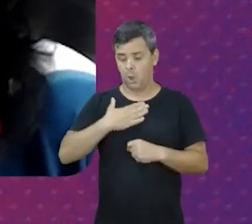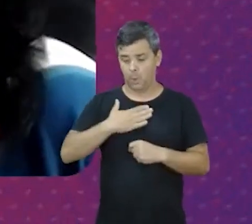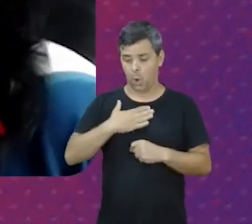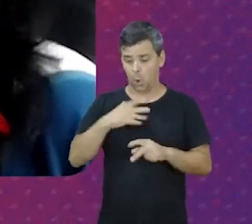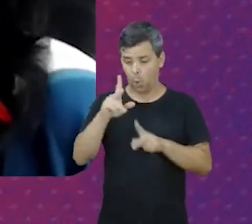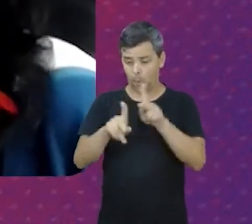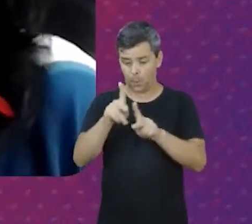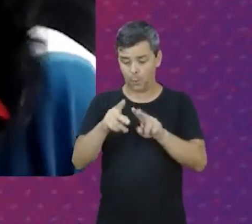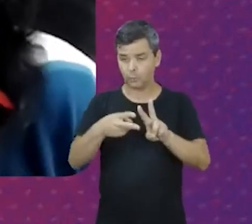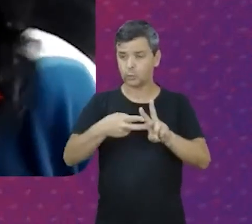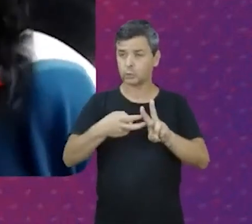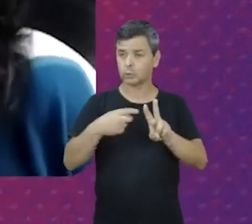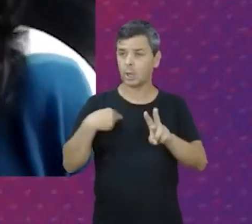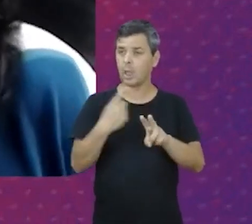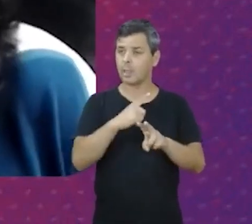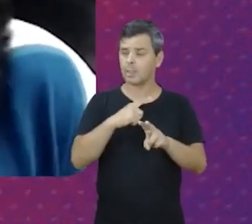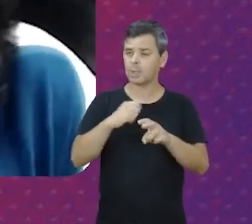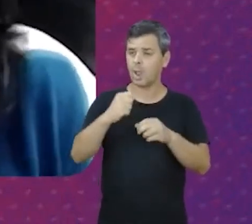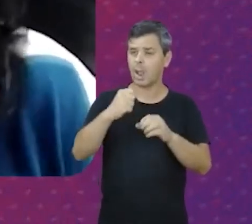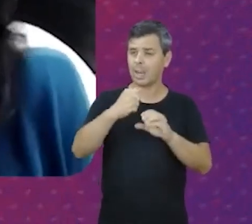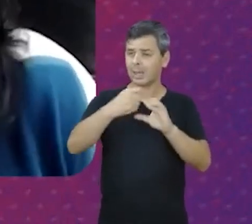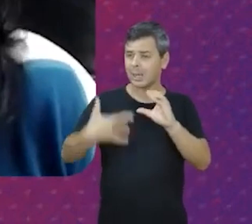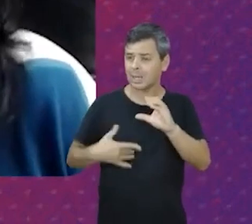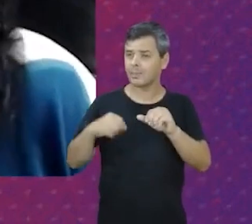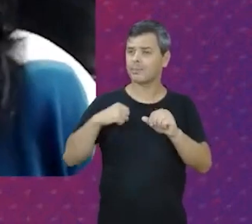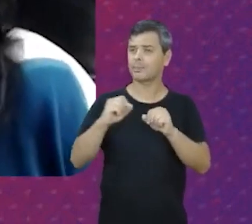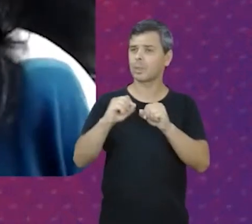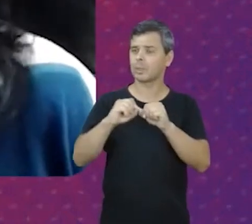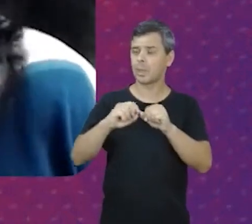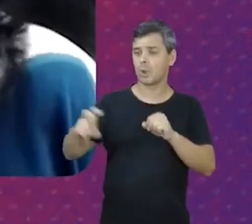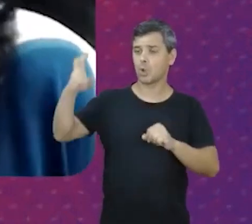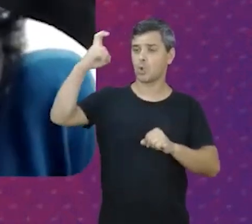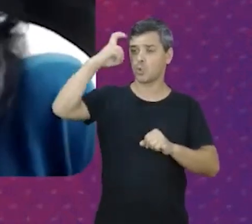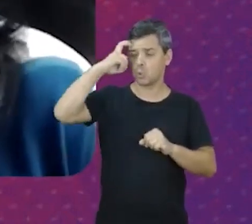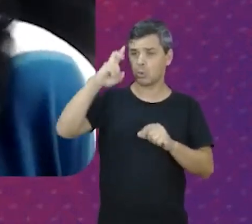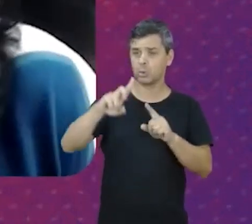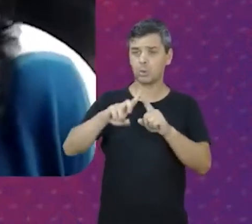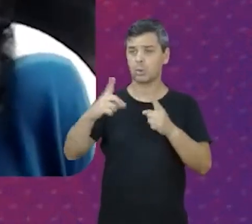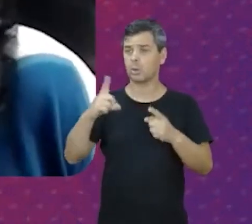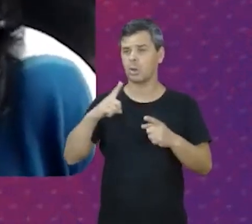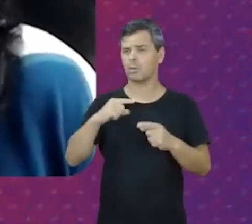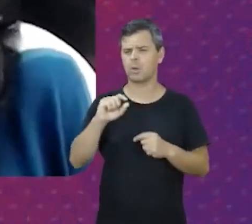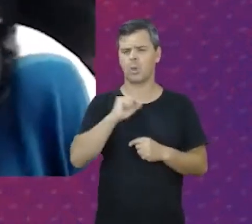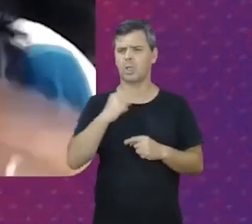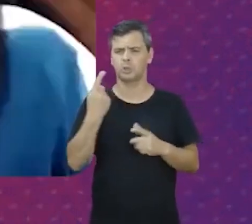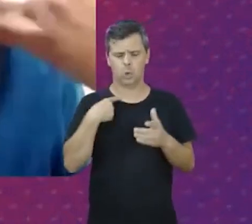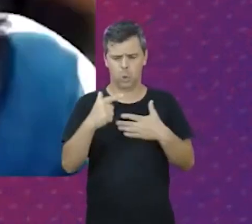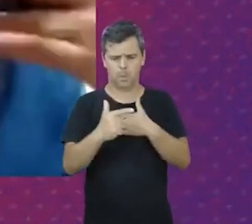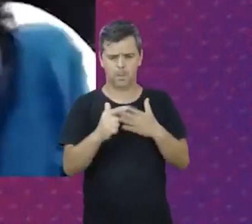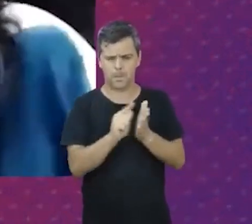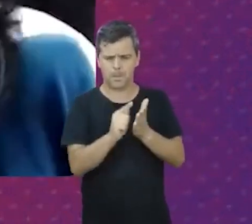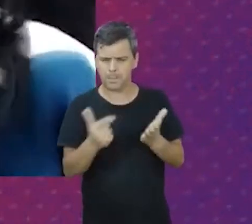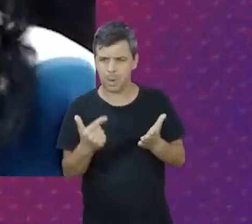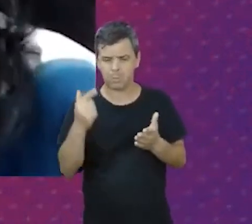povo, o nosso povo indígena, tem a sua característica e tem formas da sua cultura que muitas vezes não é só colocada no papel